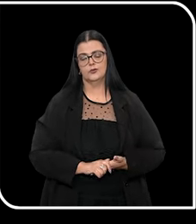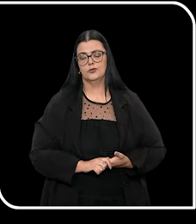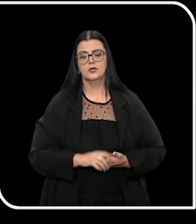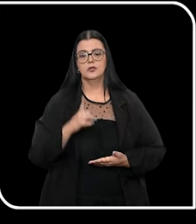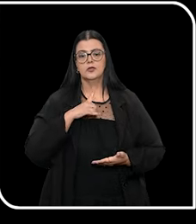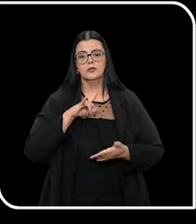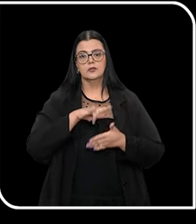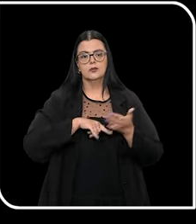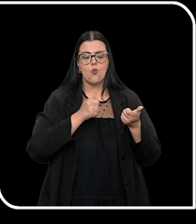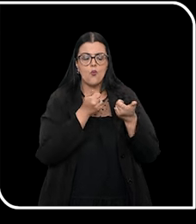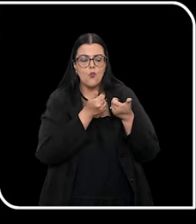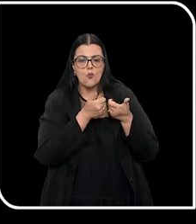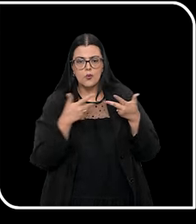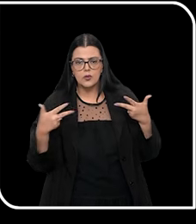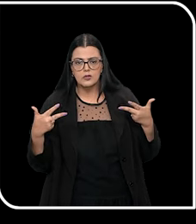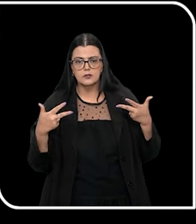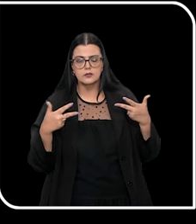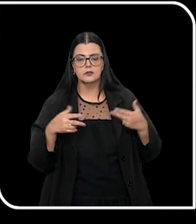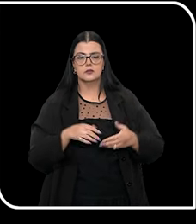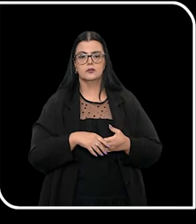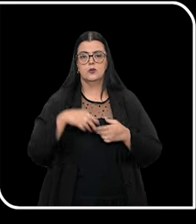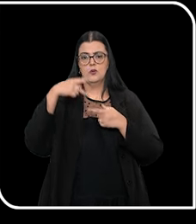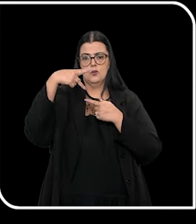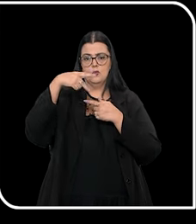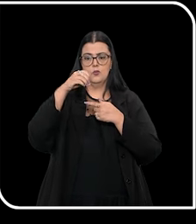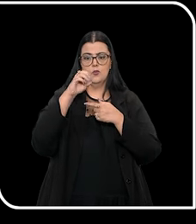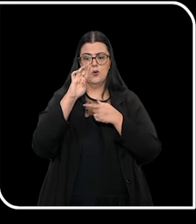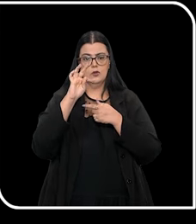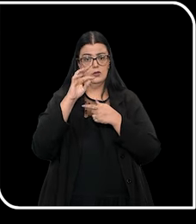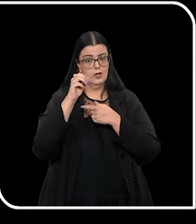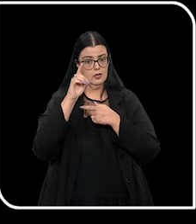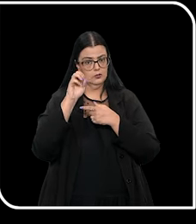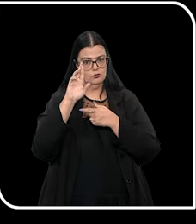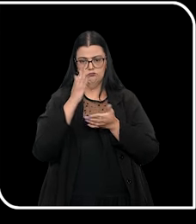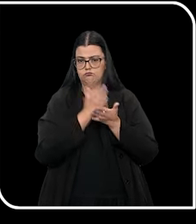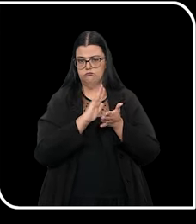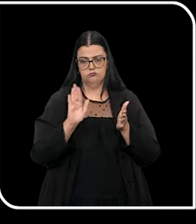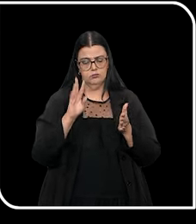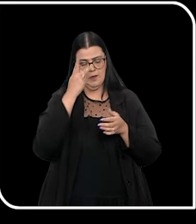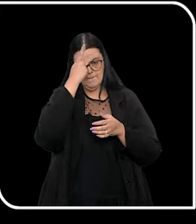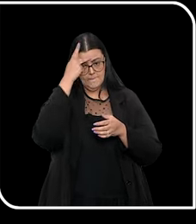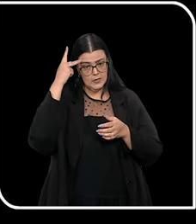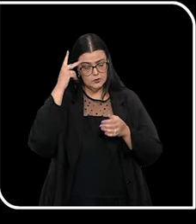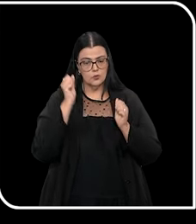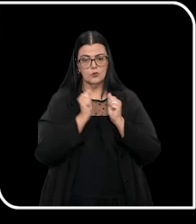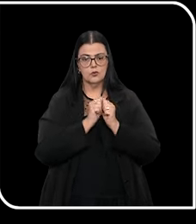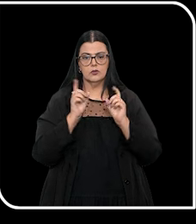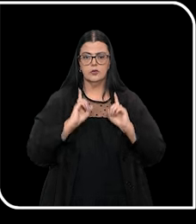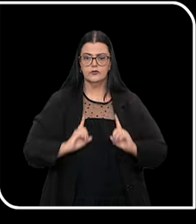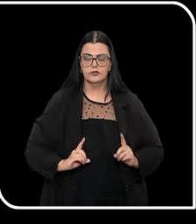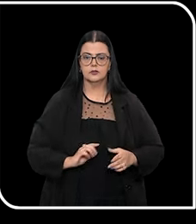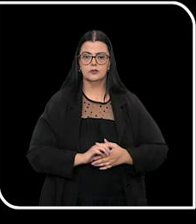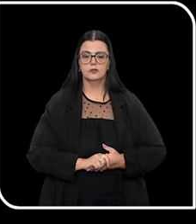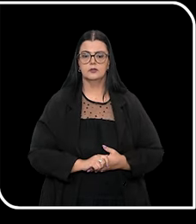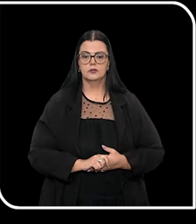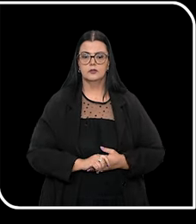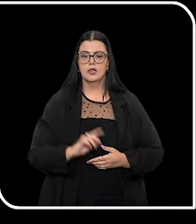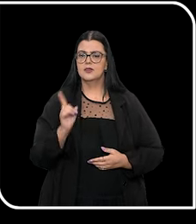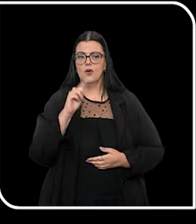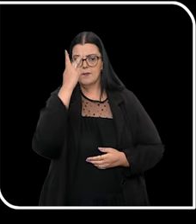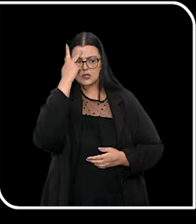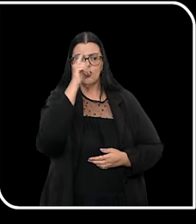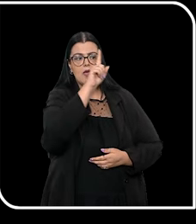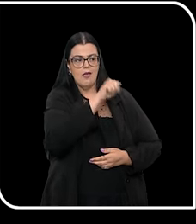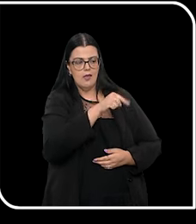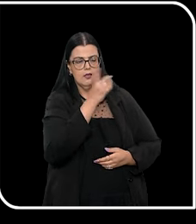a gente porta documento coisas então o termo correto é pessoa com deficiência e não é nem Fulano